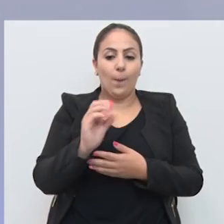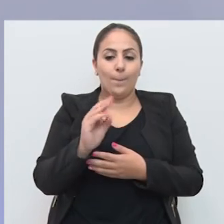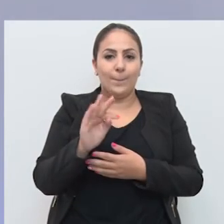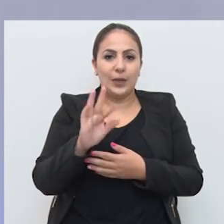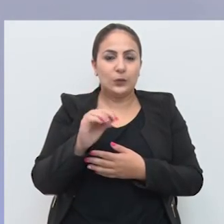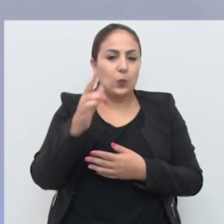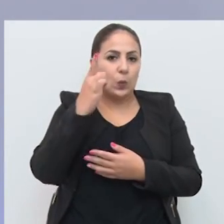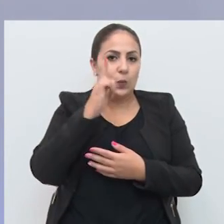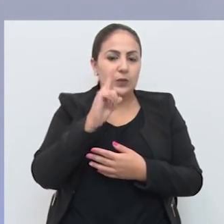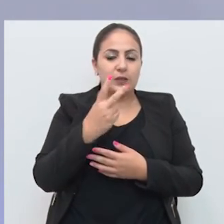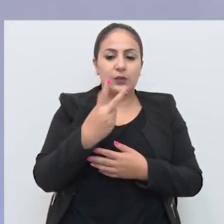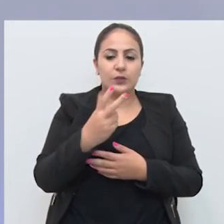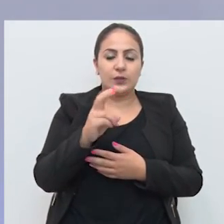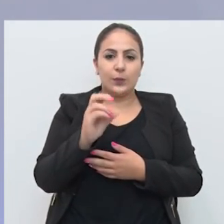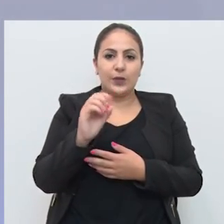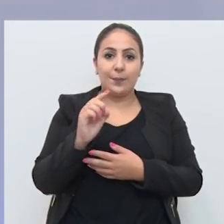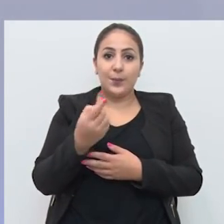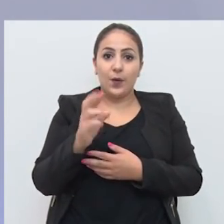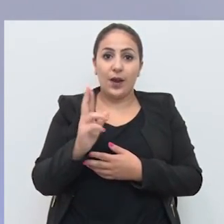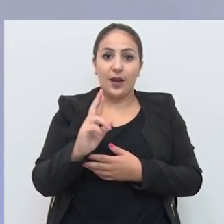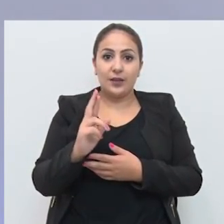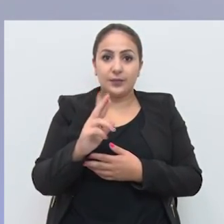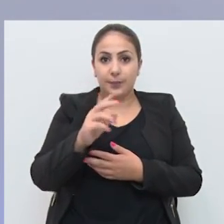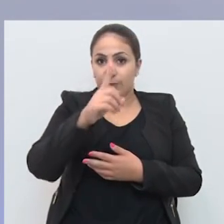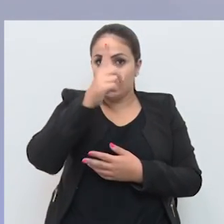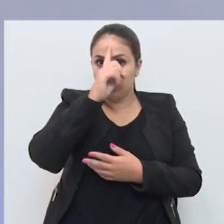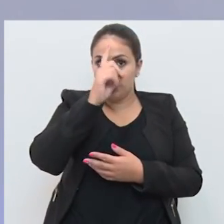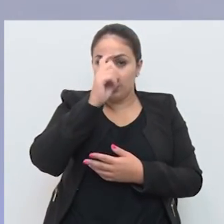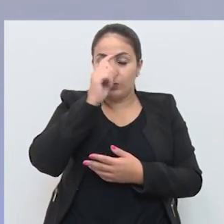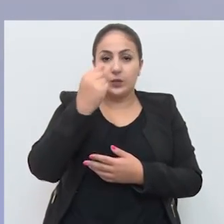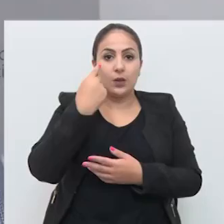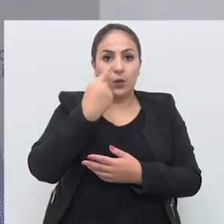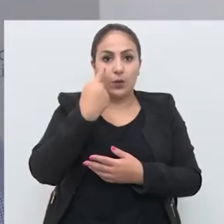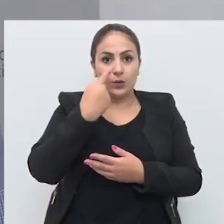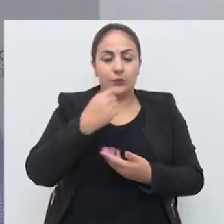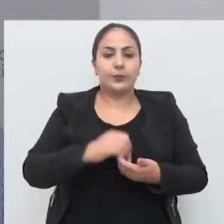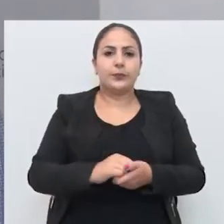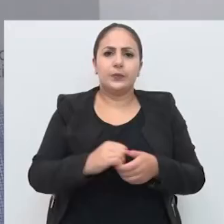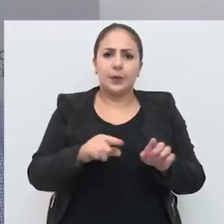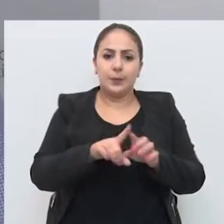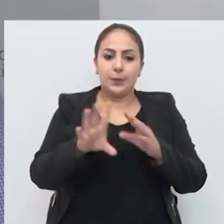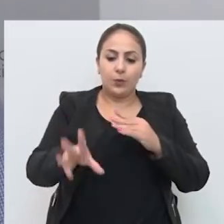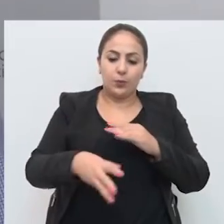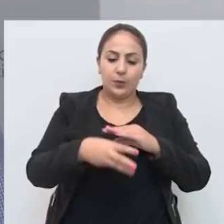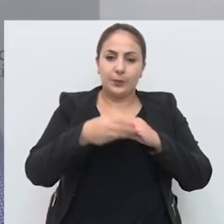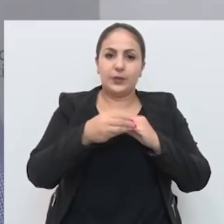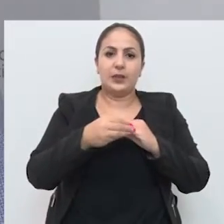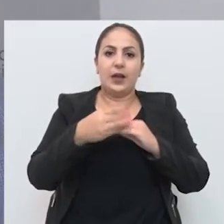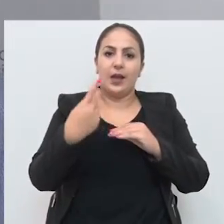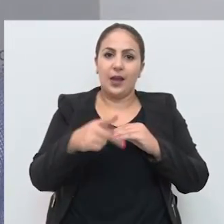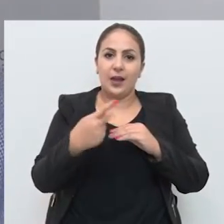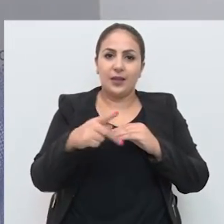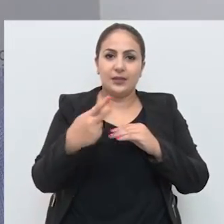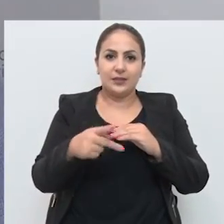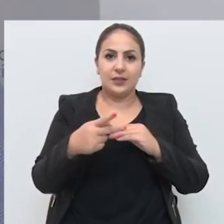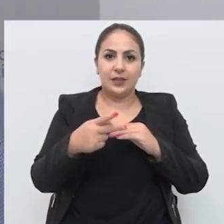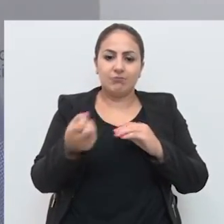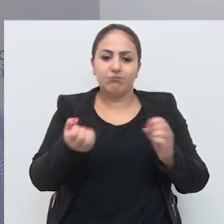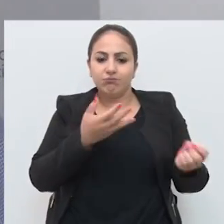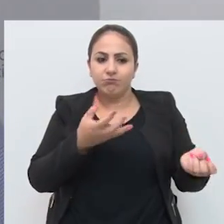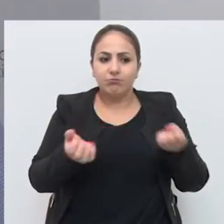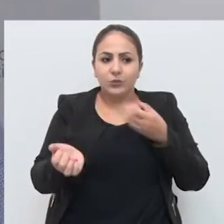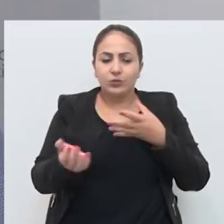Tozon conquista 250 mil reais para o Hospital de Olhos. Seria para complementar, né,